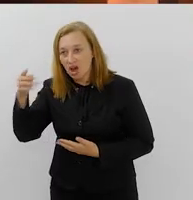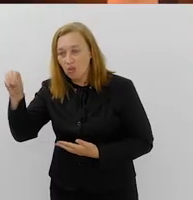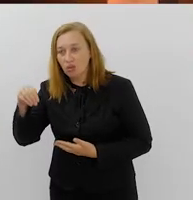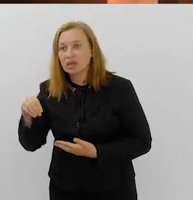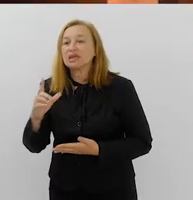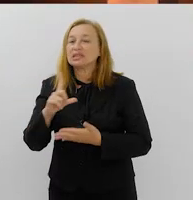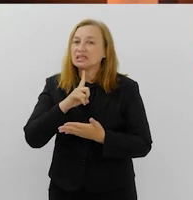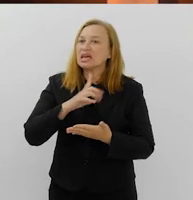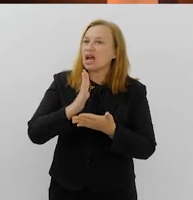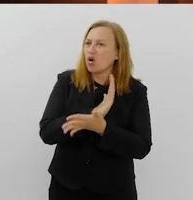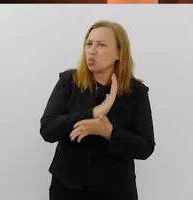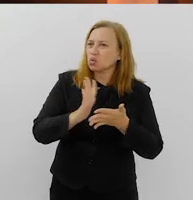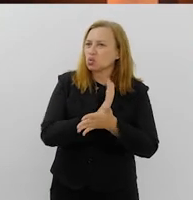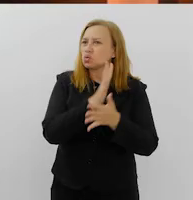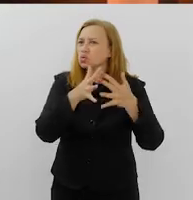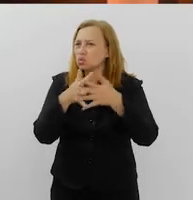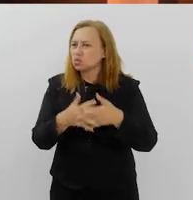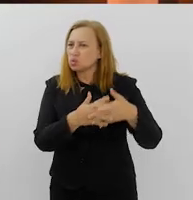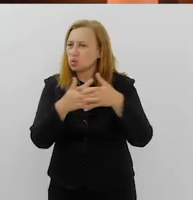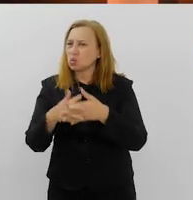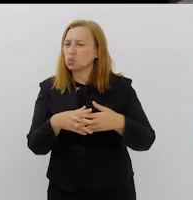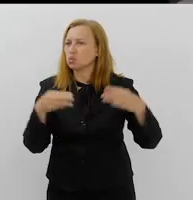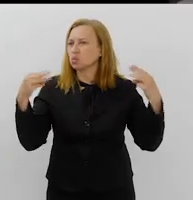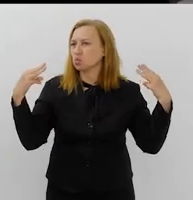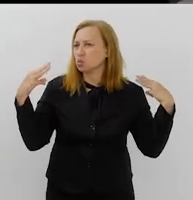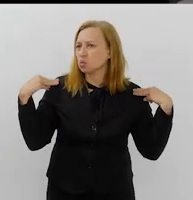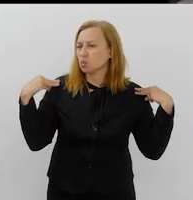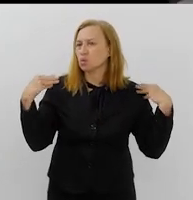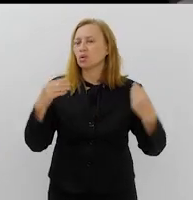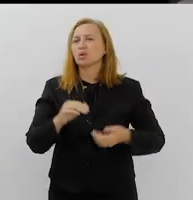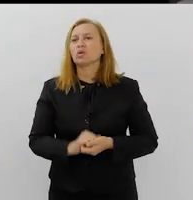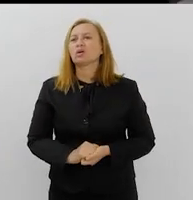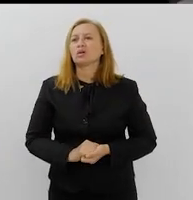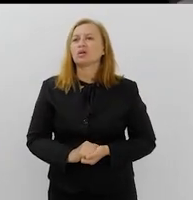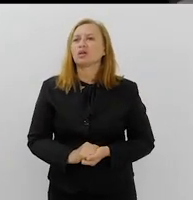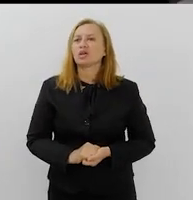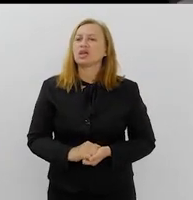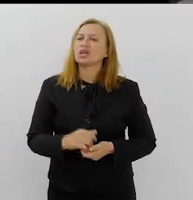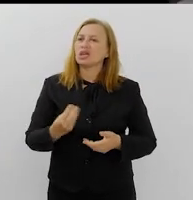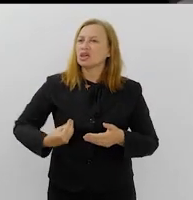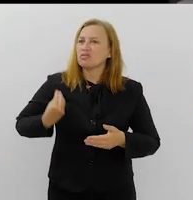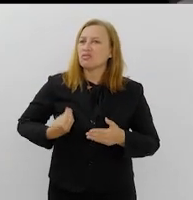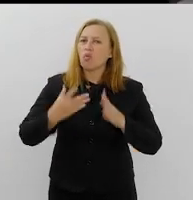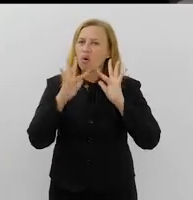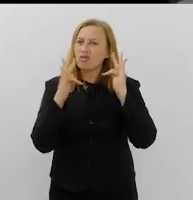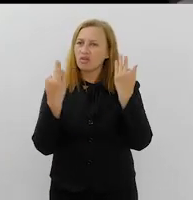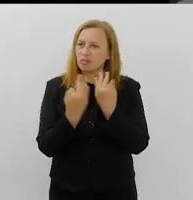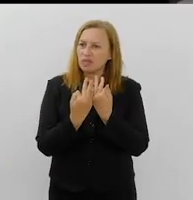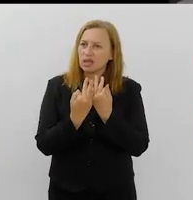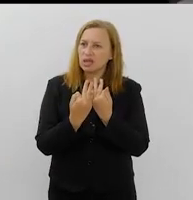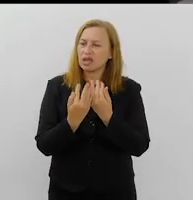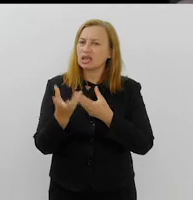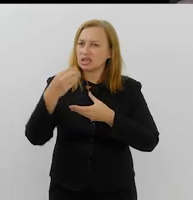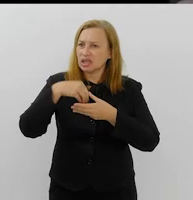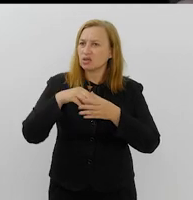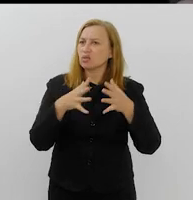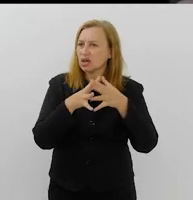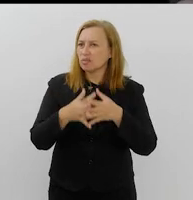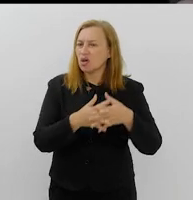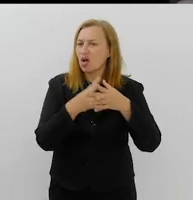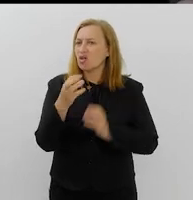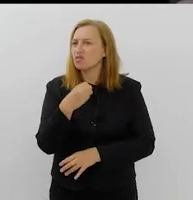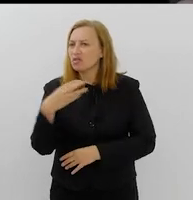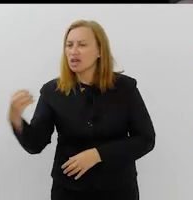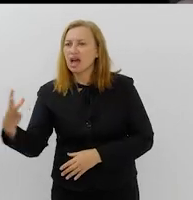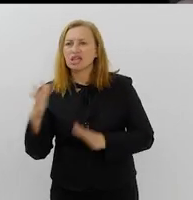tem alguns motoristas de transportadora que eles vivem com a família no caminhão,